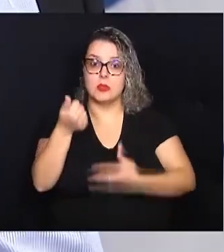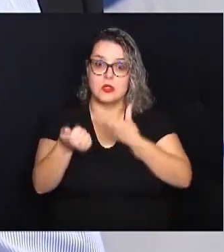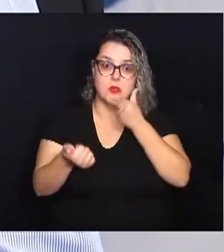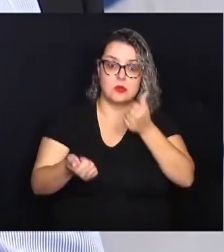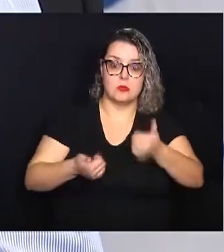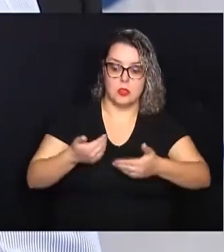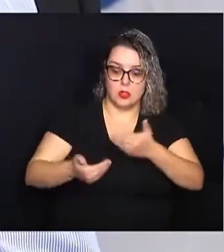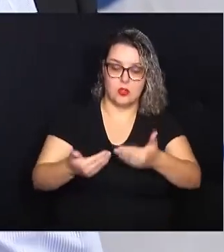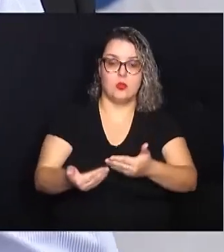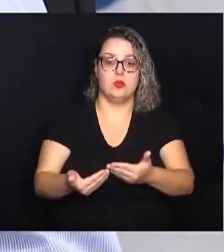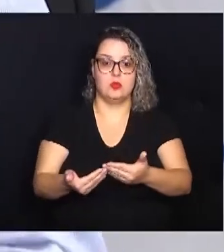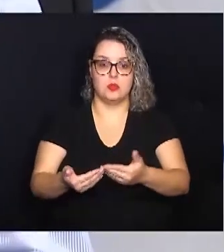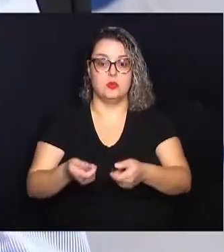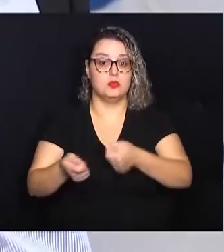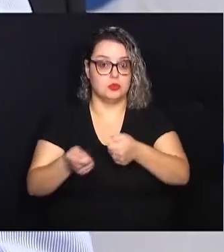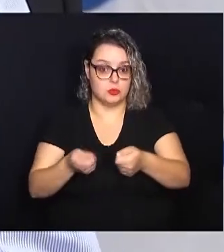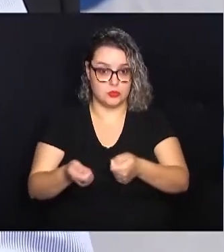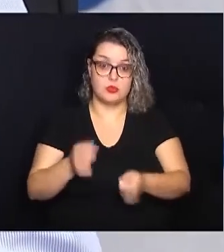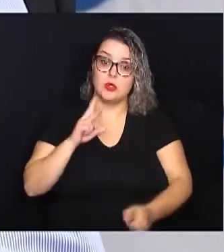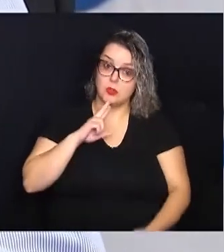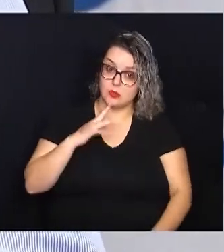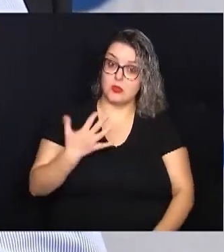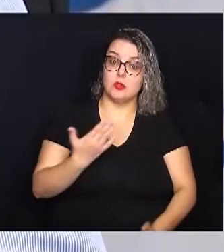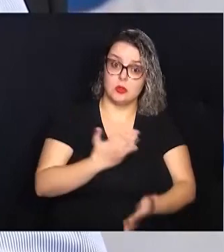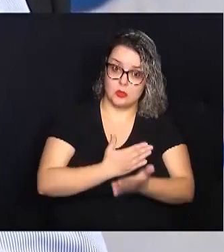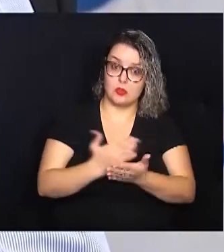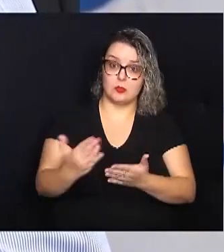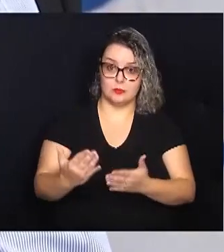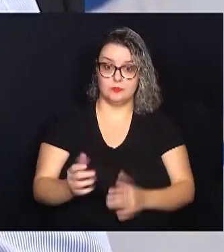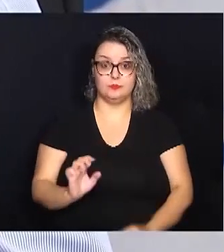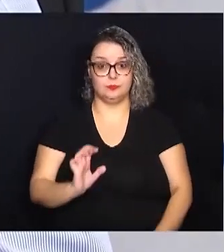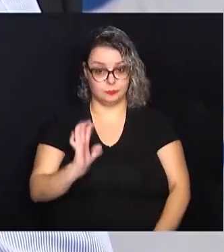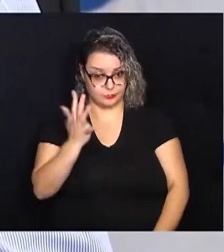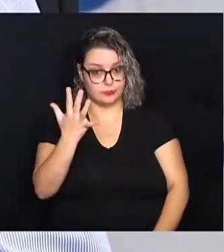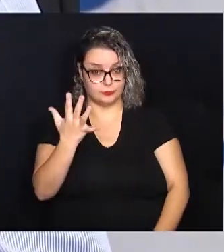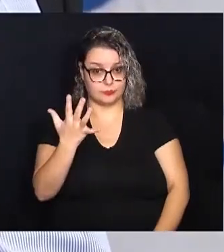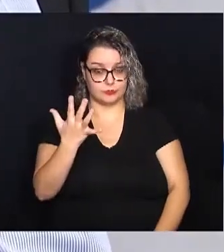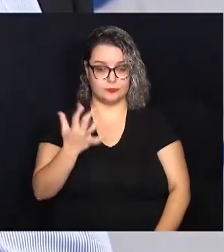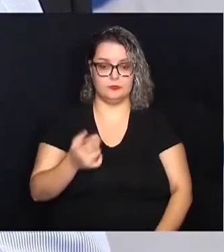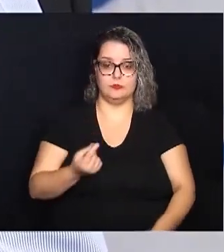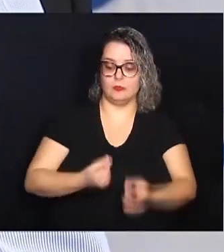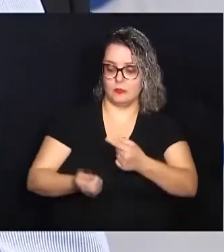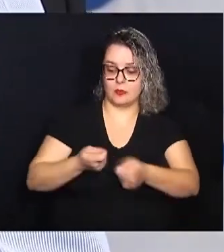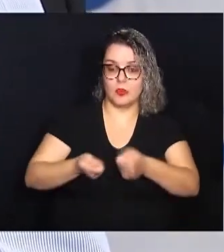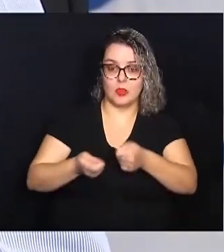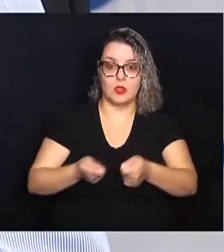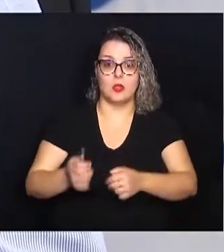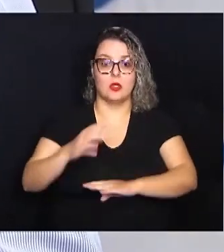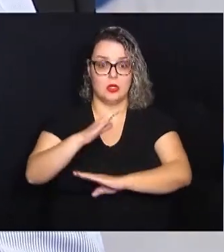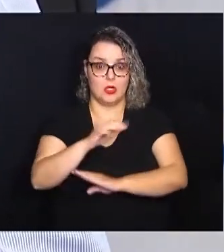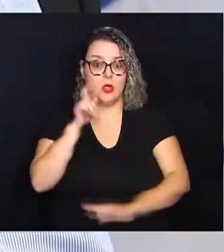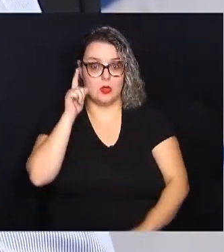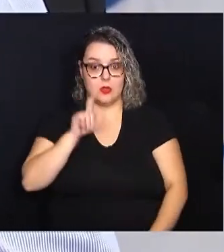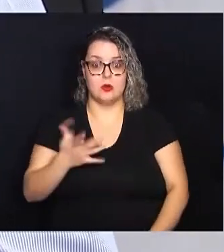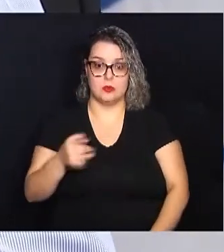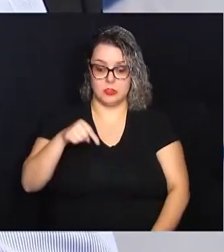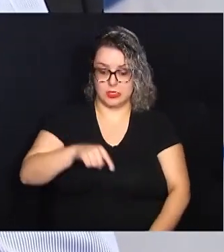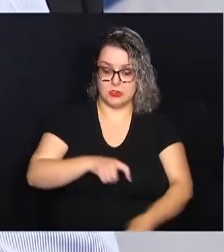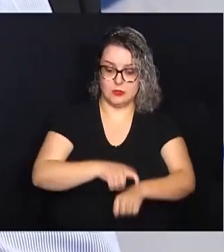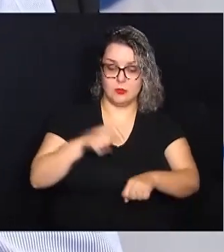processos, os controles, os resultados já começam a surtir efeito, né? São economias que a Câmara conquistou nesse